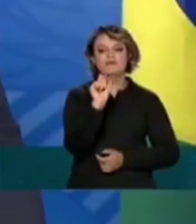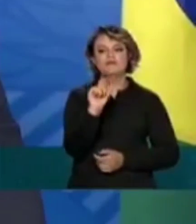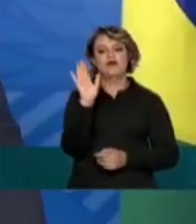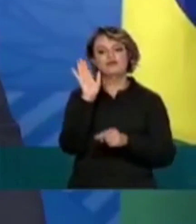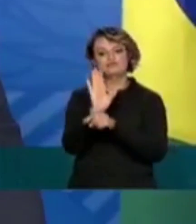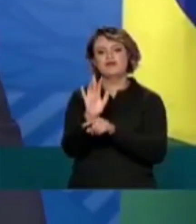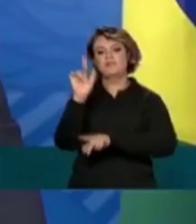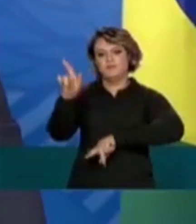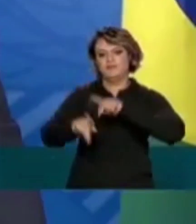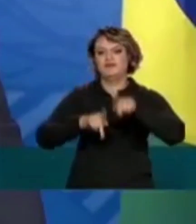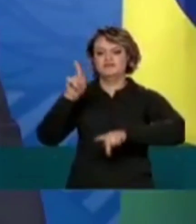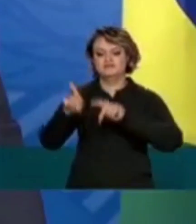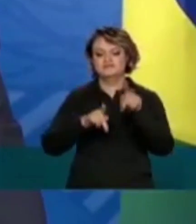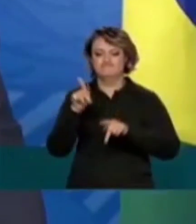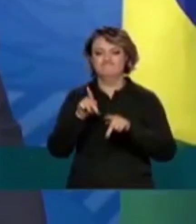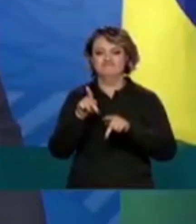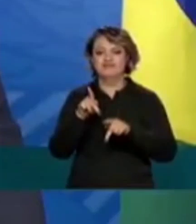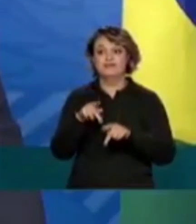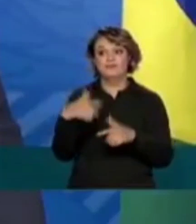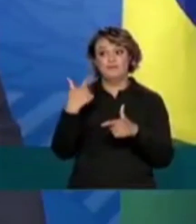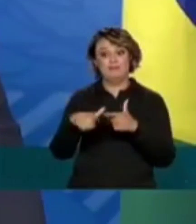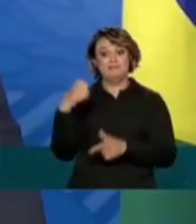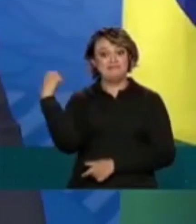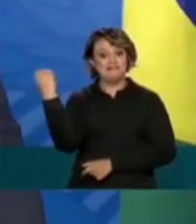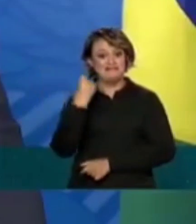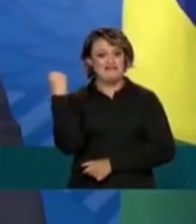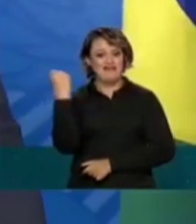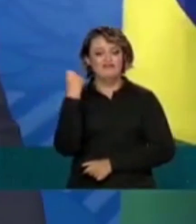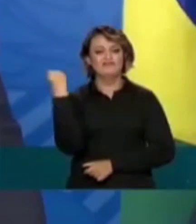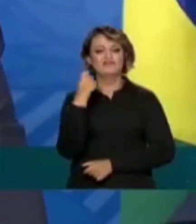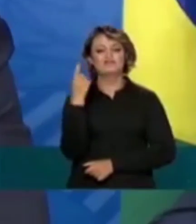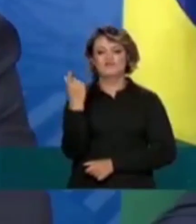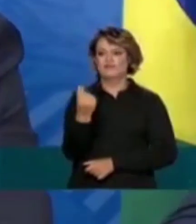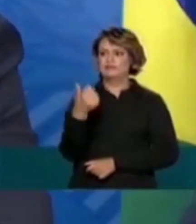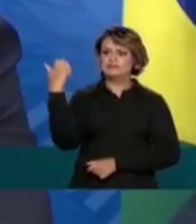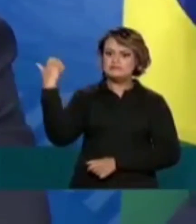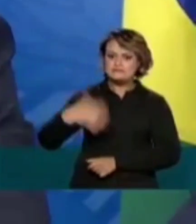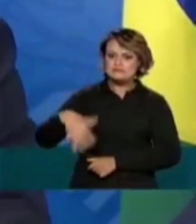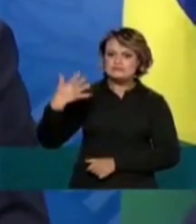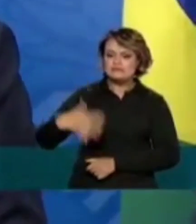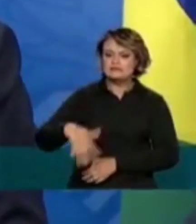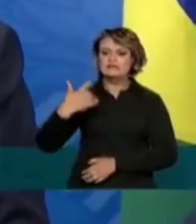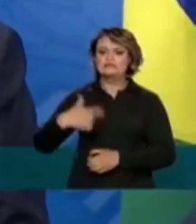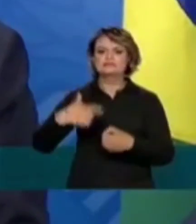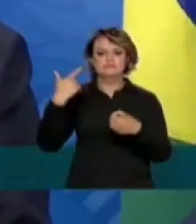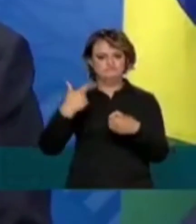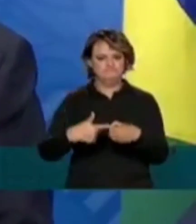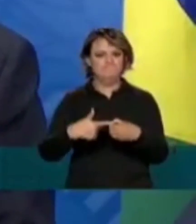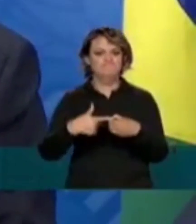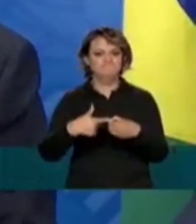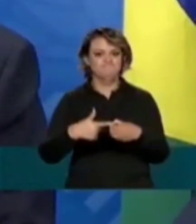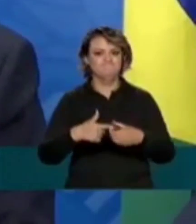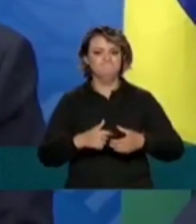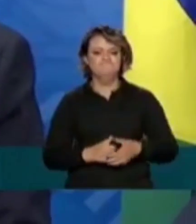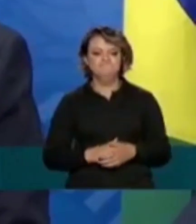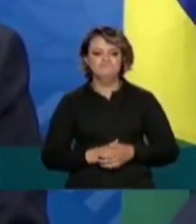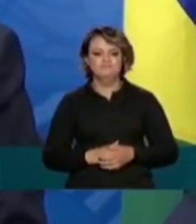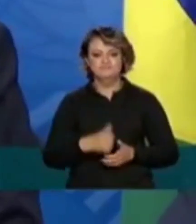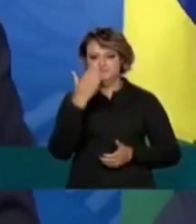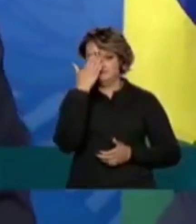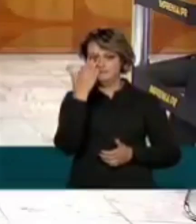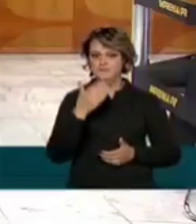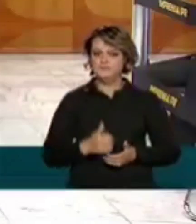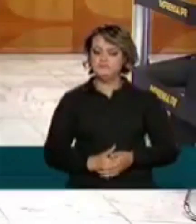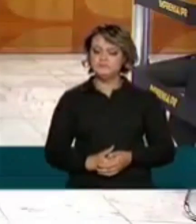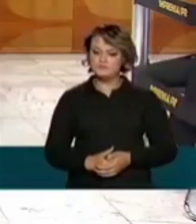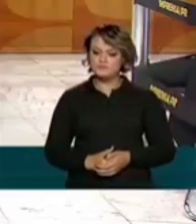consumidor final em relação ao problema gravíssimo que nós temos hoje, que é o preço excessivo do combustível na bomba dos postos de combustível. Muito